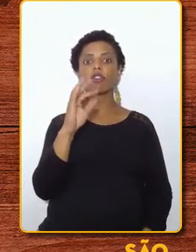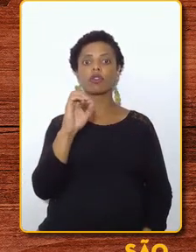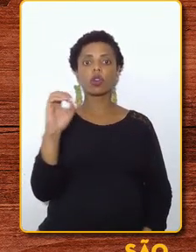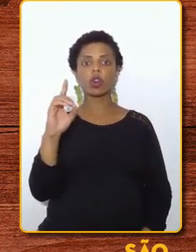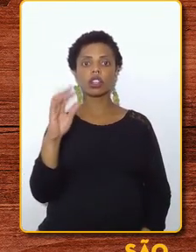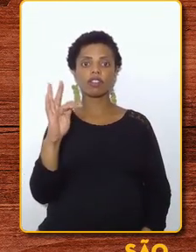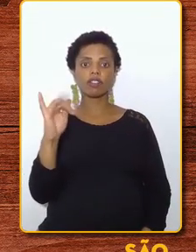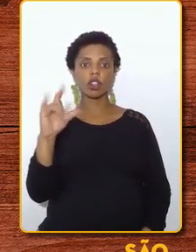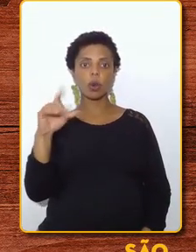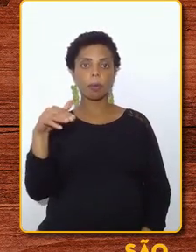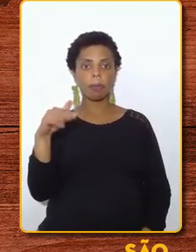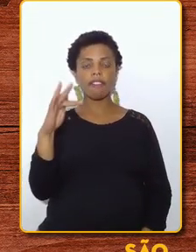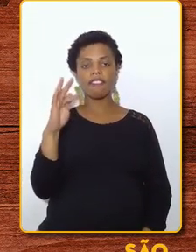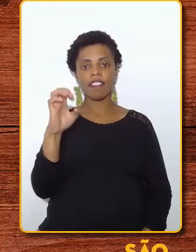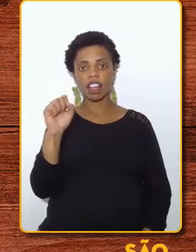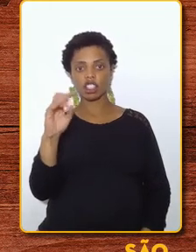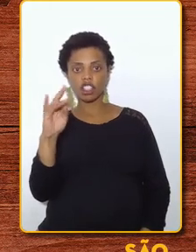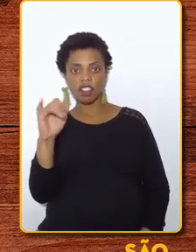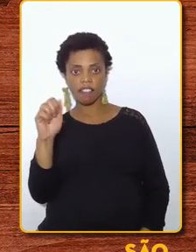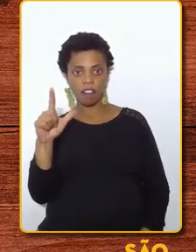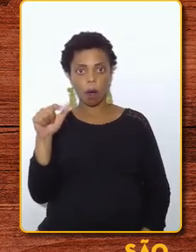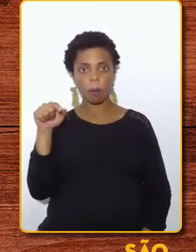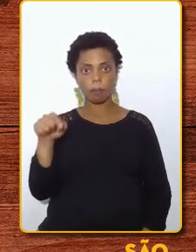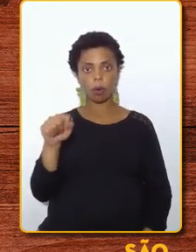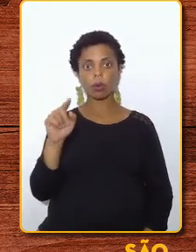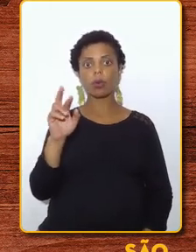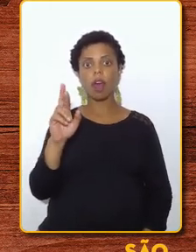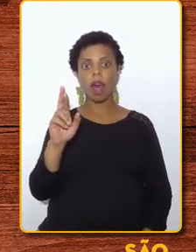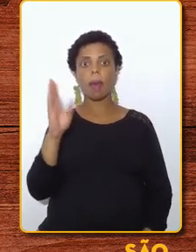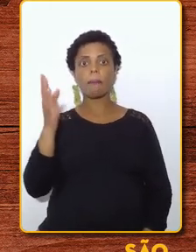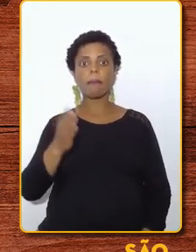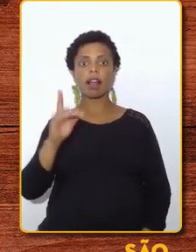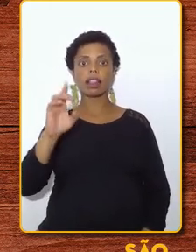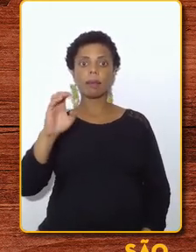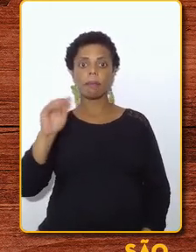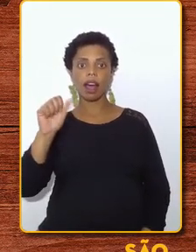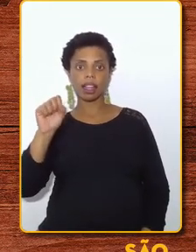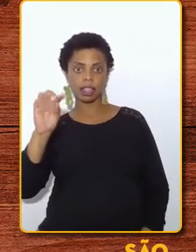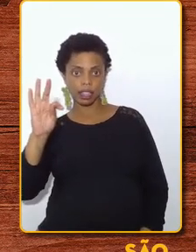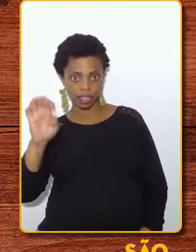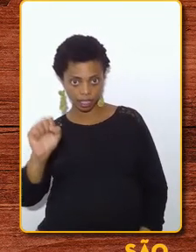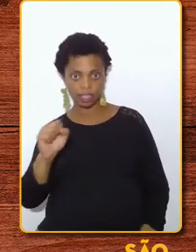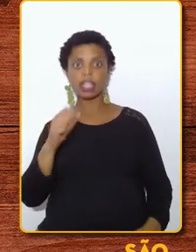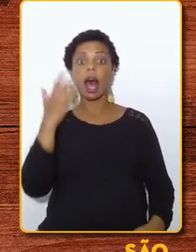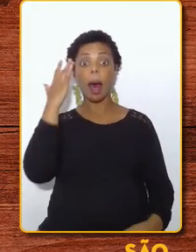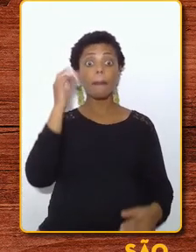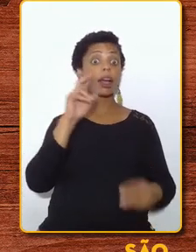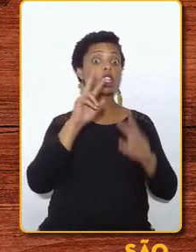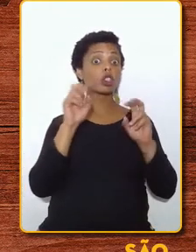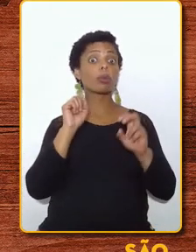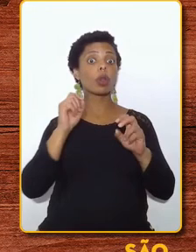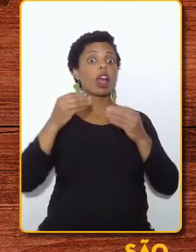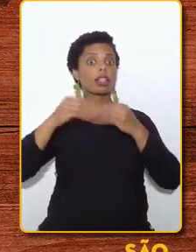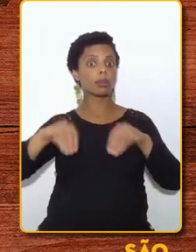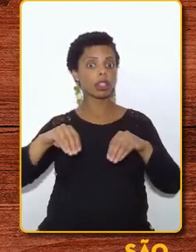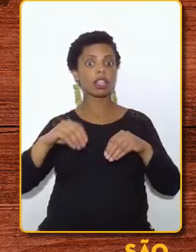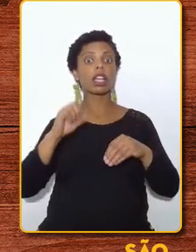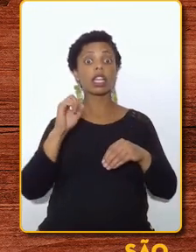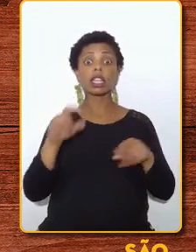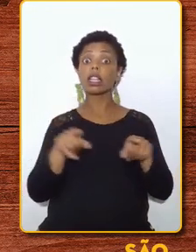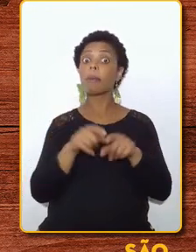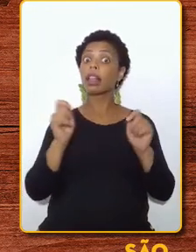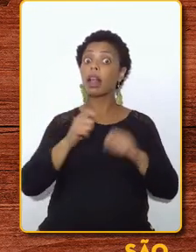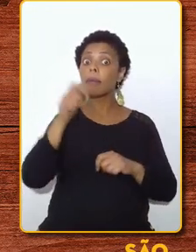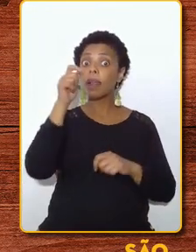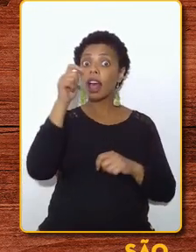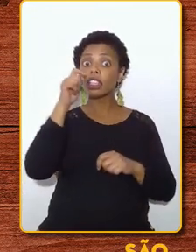spfoodfilmfest.art.br/debates. O tema de amanhã é produção e desperdício. E para o público fora de São Paulo, não deixem de assistir também os filmes que estão online. São